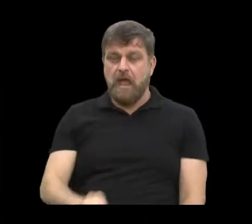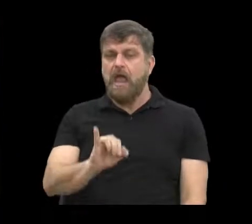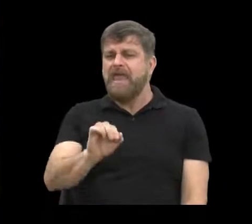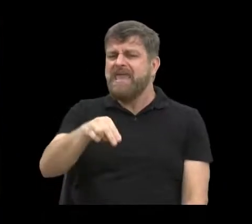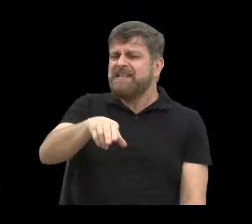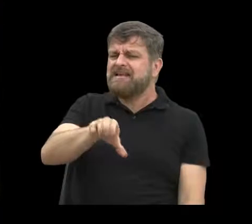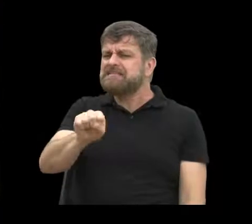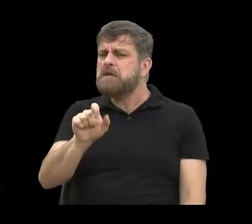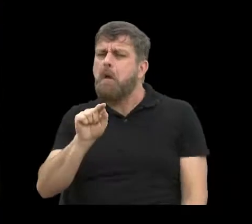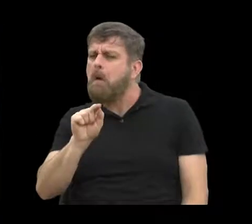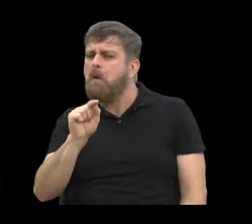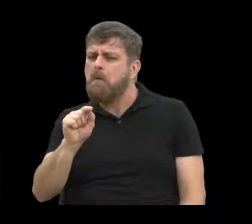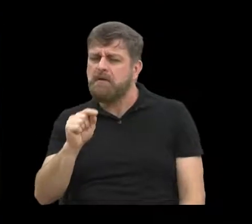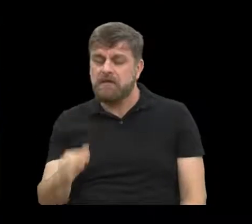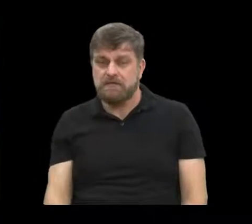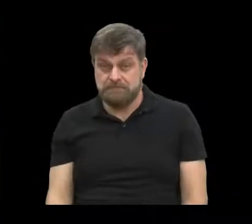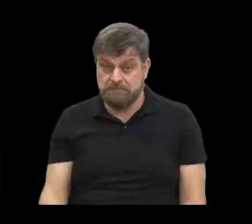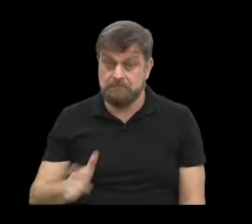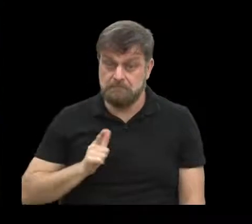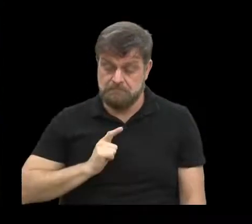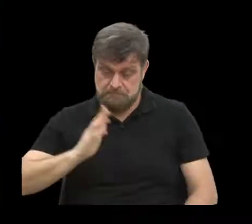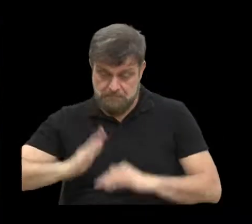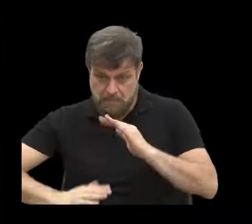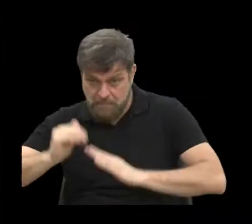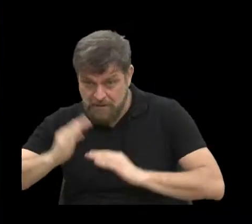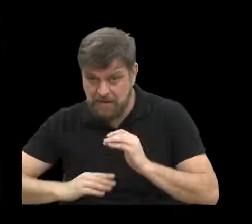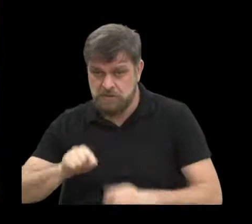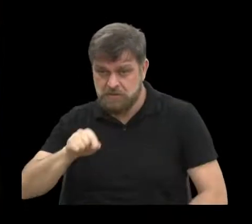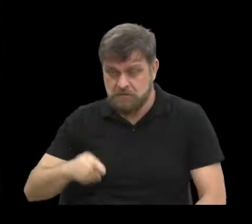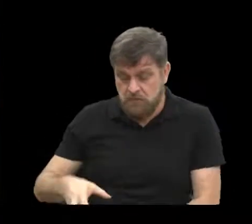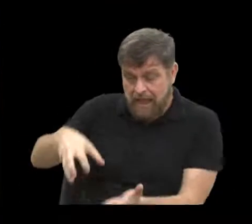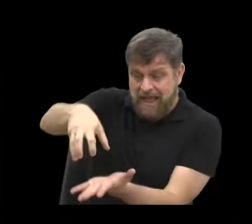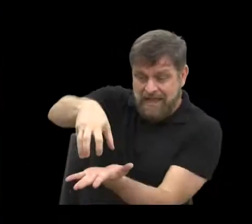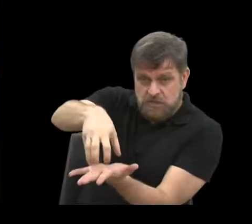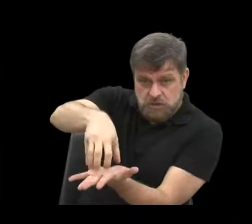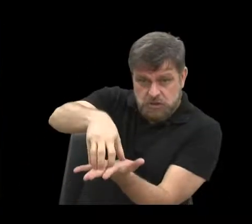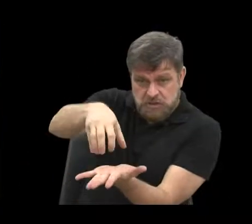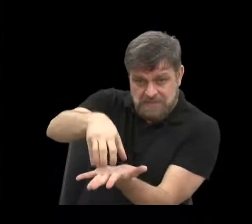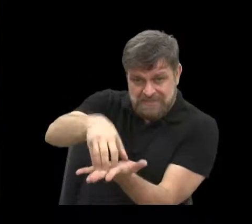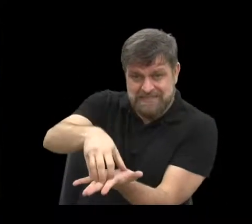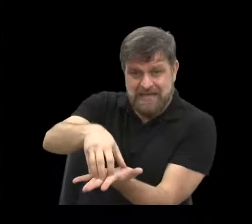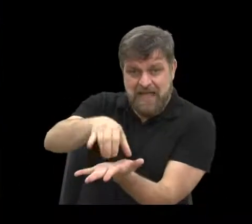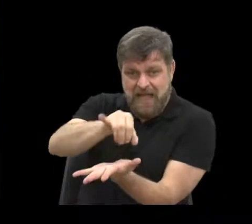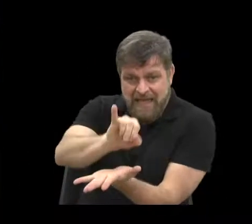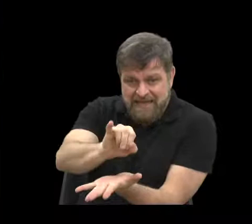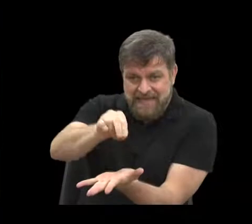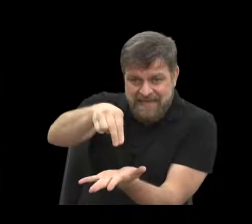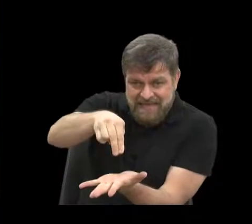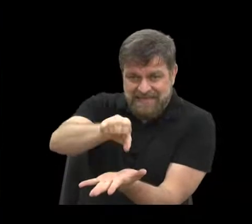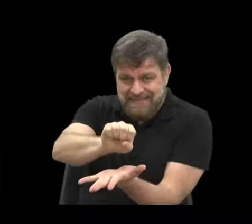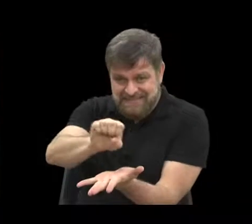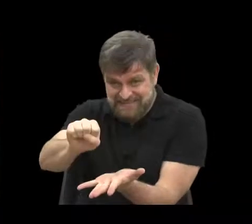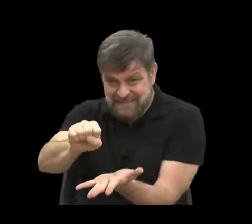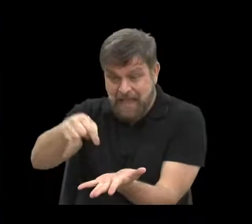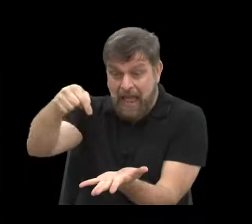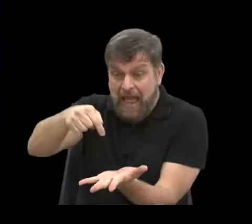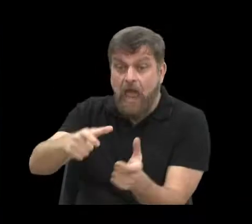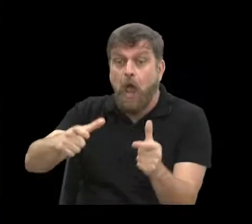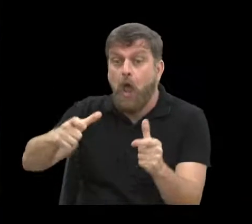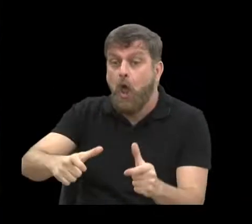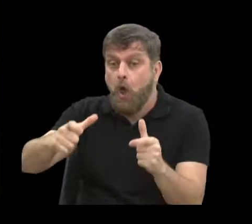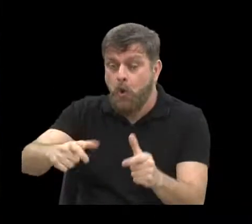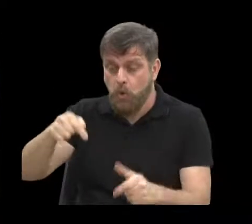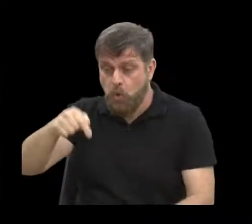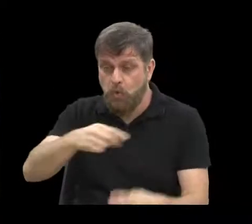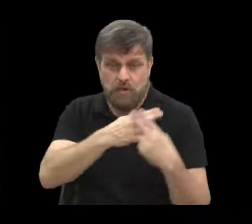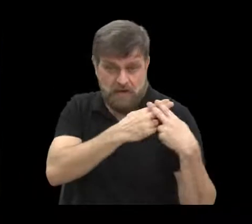meio disso tudo? É como eu falei para vocês, o INSS, as agências da Previdência Social, é o local responsável, é o